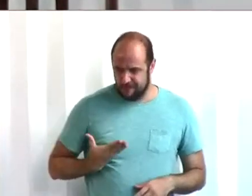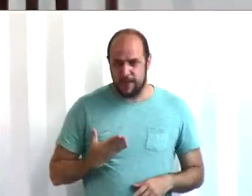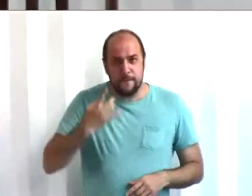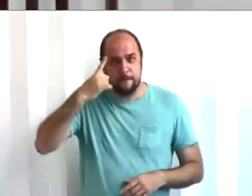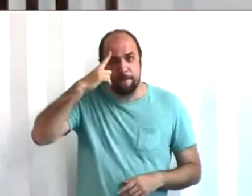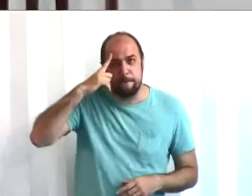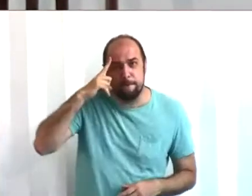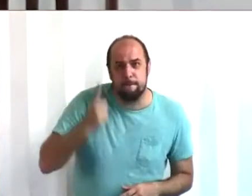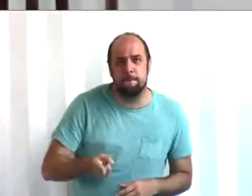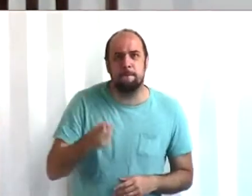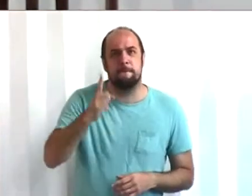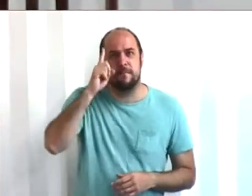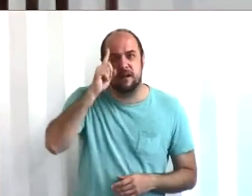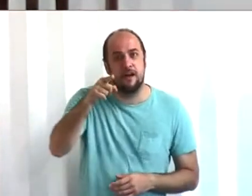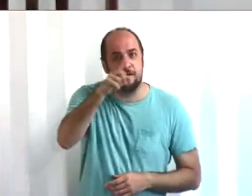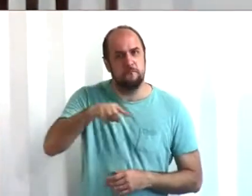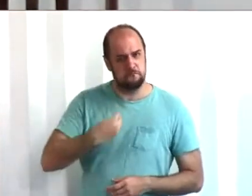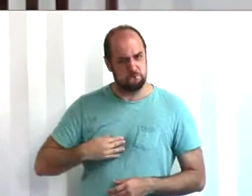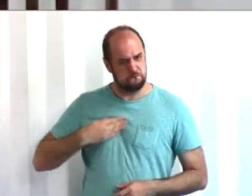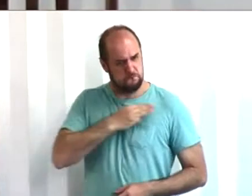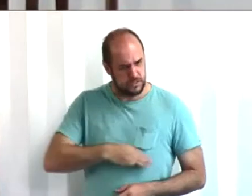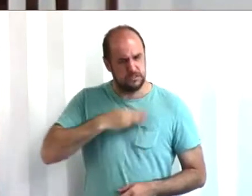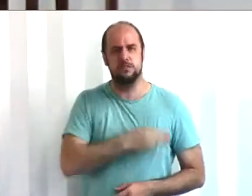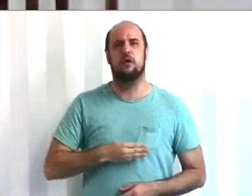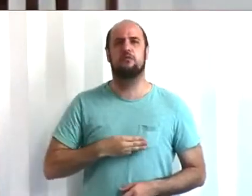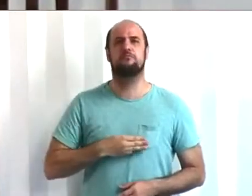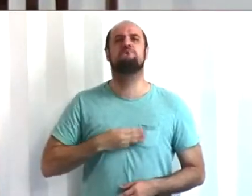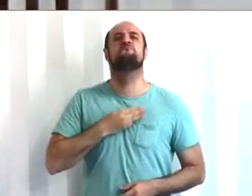uma instrução: façam a missão,